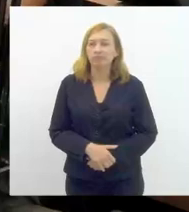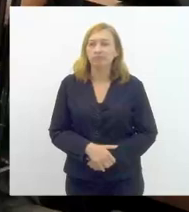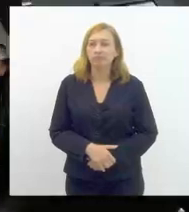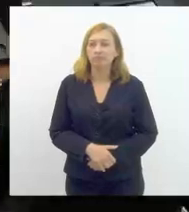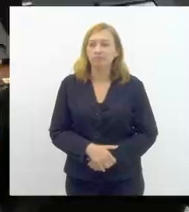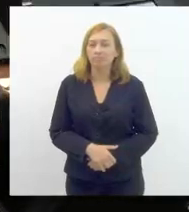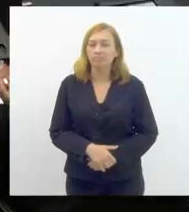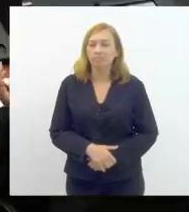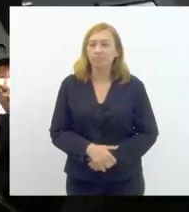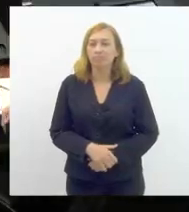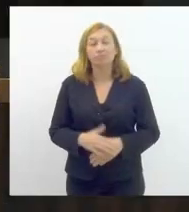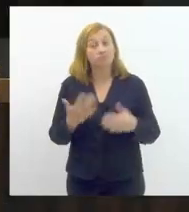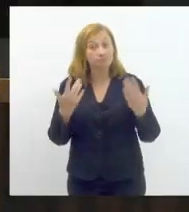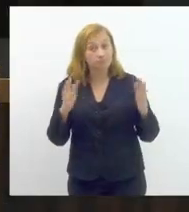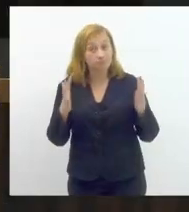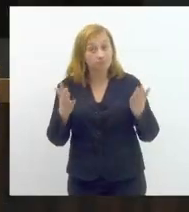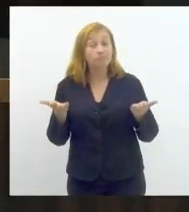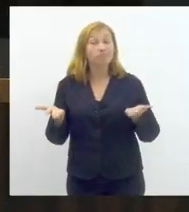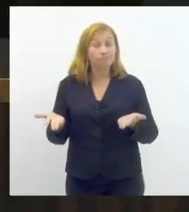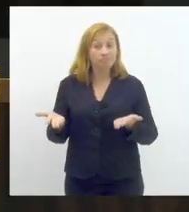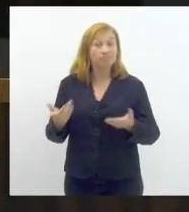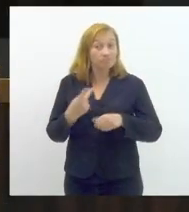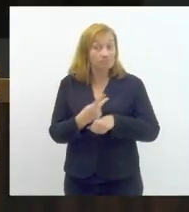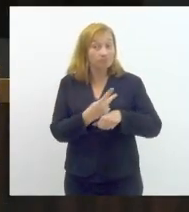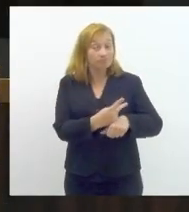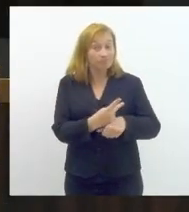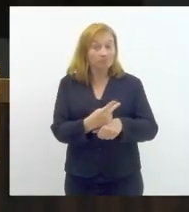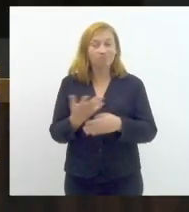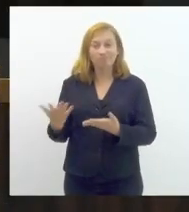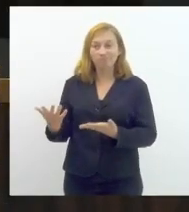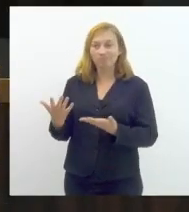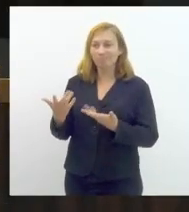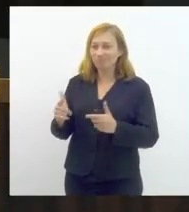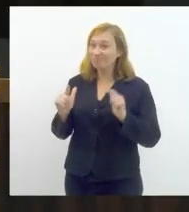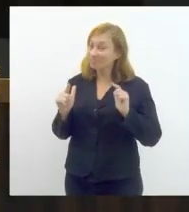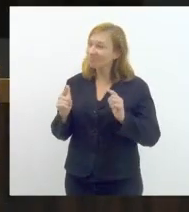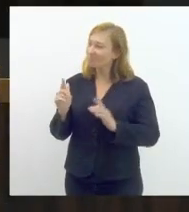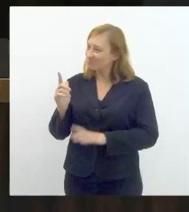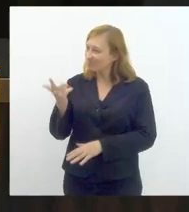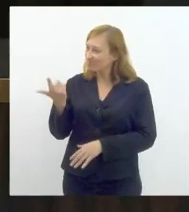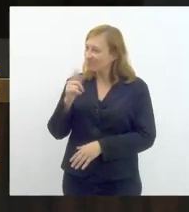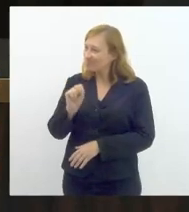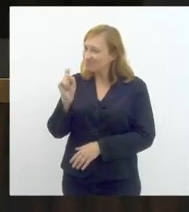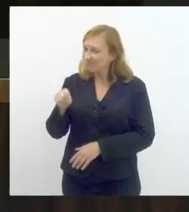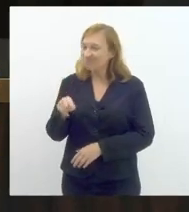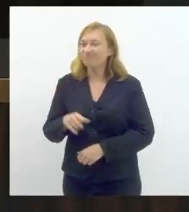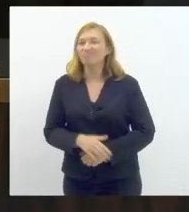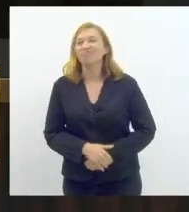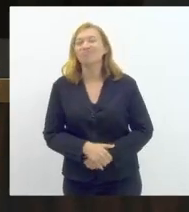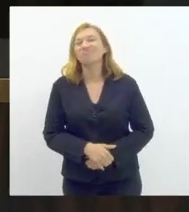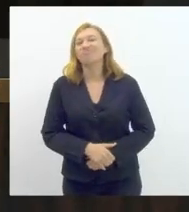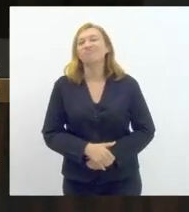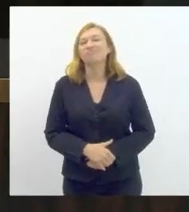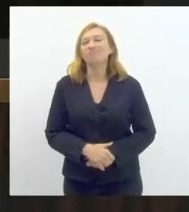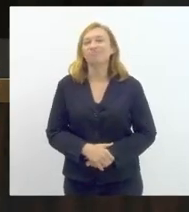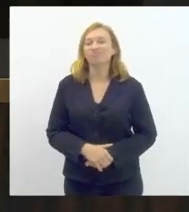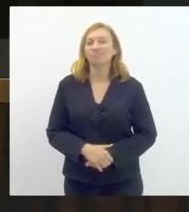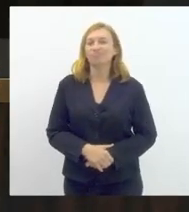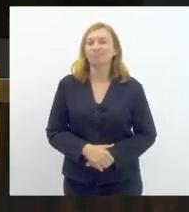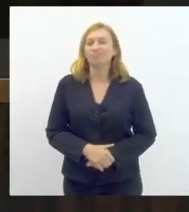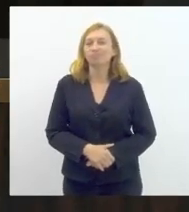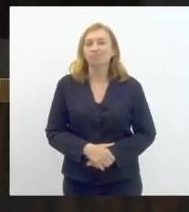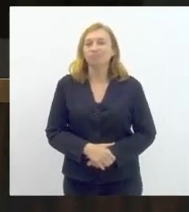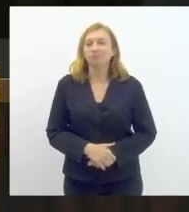A julgar pelos aplausos, pelo menos o título de Miss Simpatia da edição, ele já ganhou, né? Vamos lá.